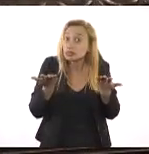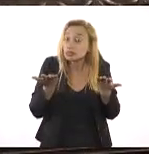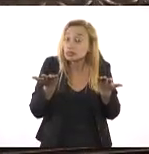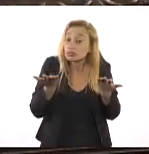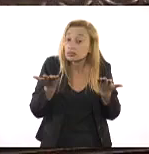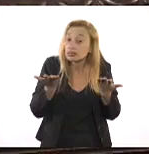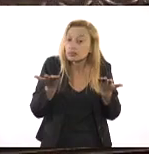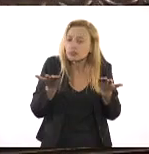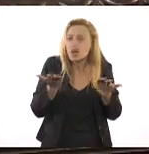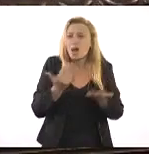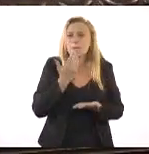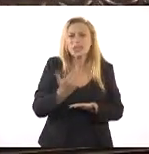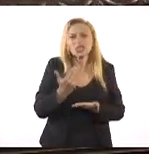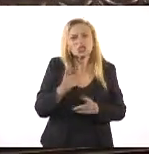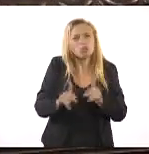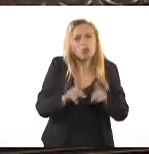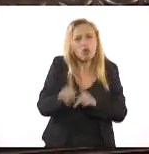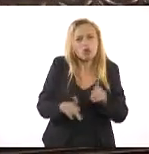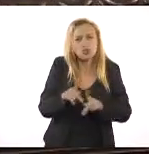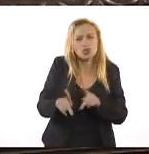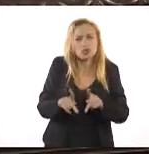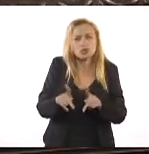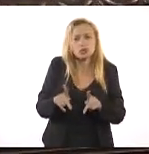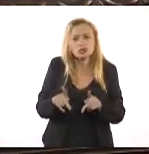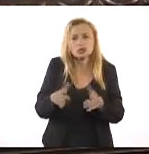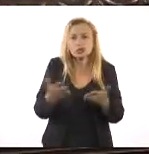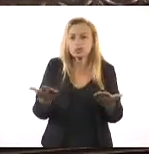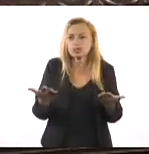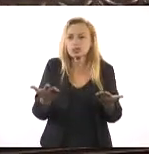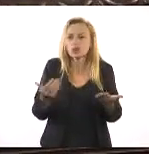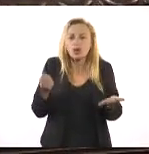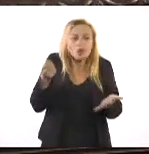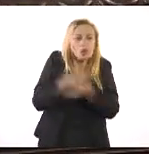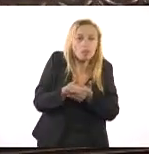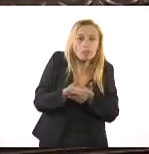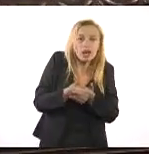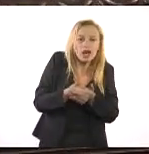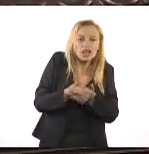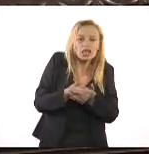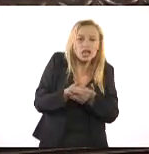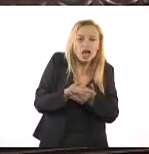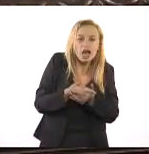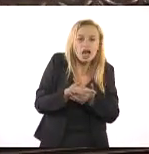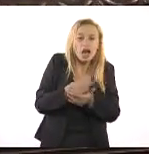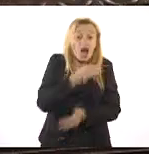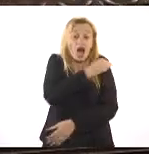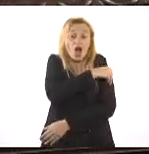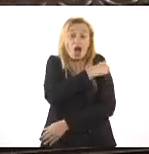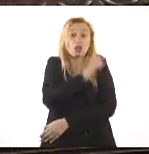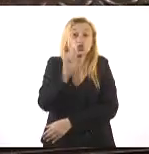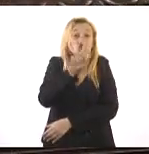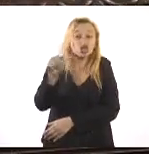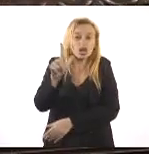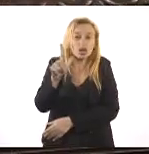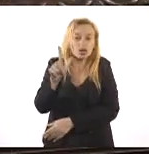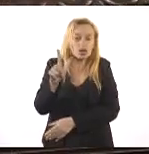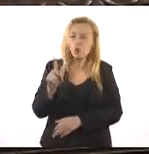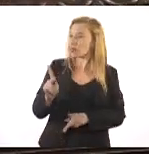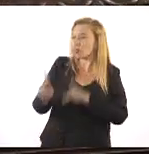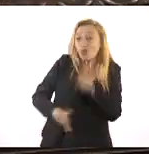A gente está pedindo à população para comprar álcool gel. Uma população que não tem